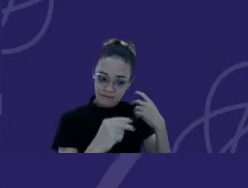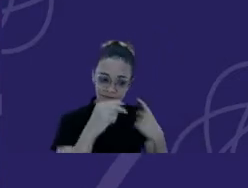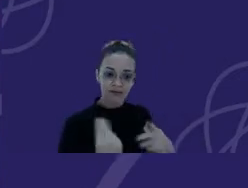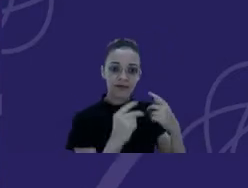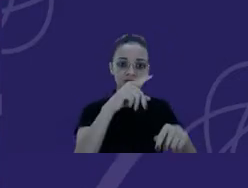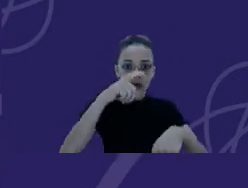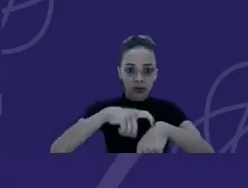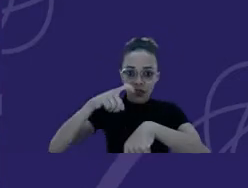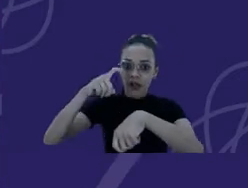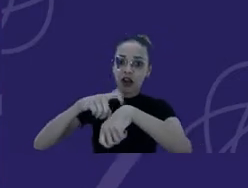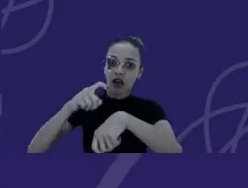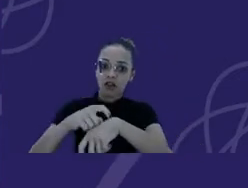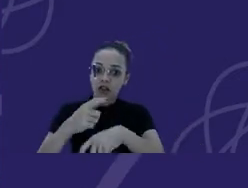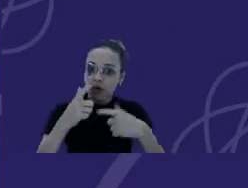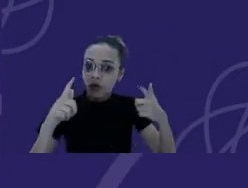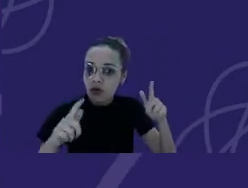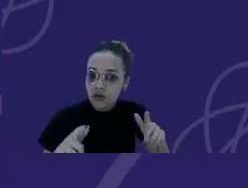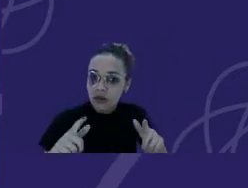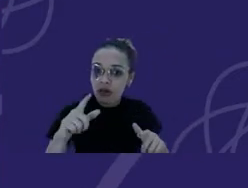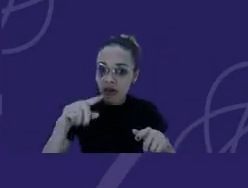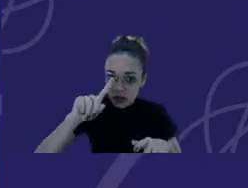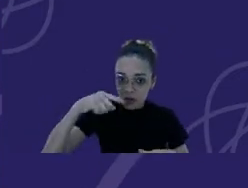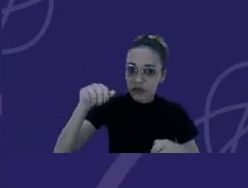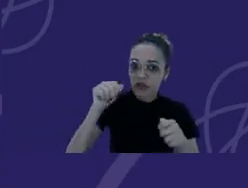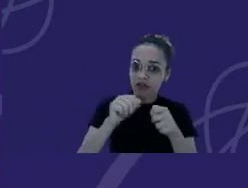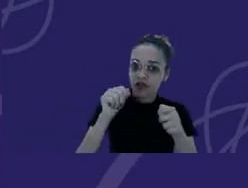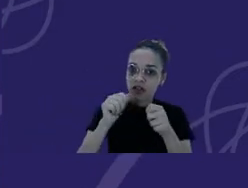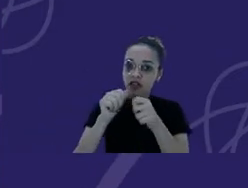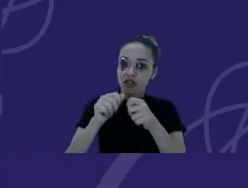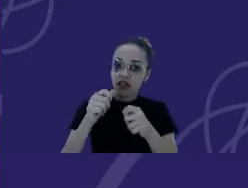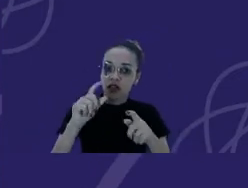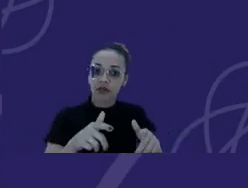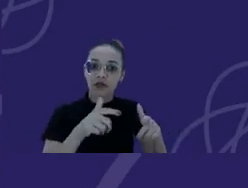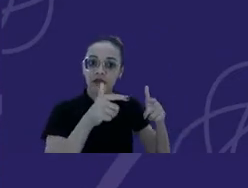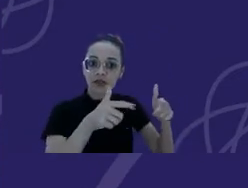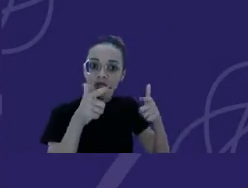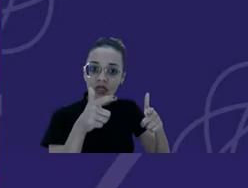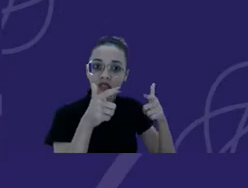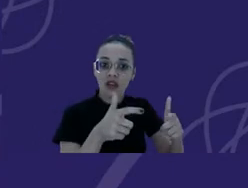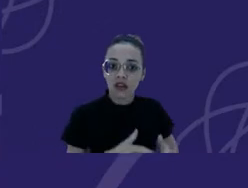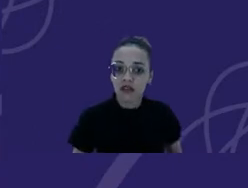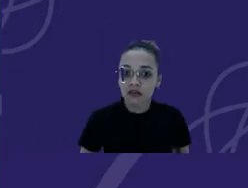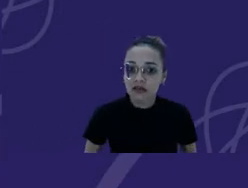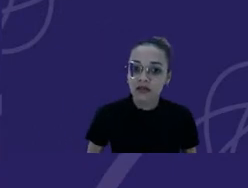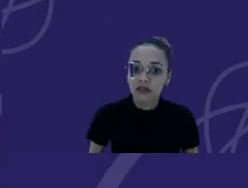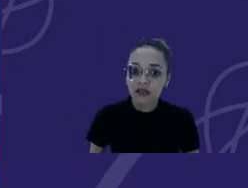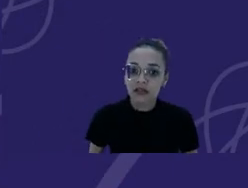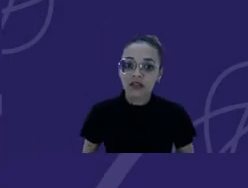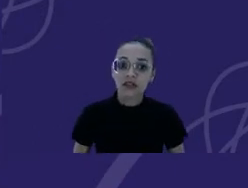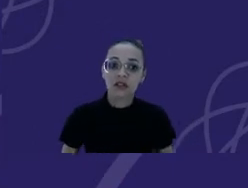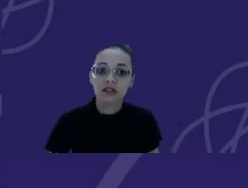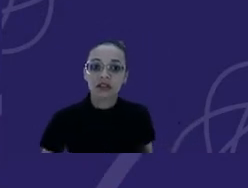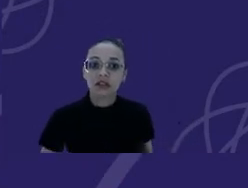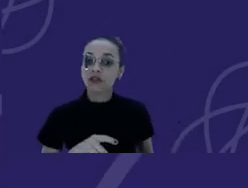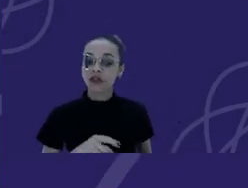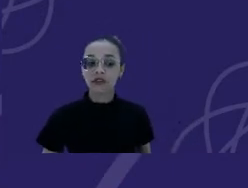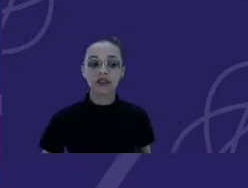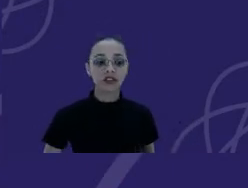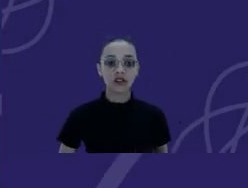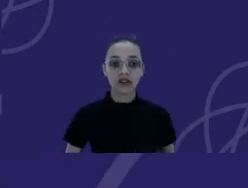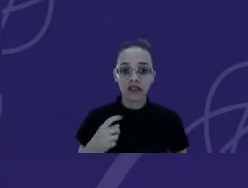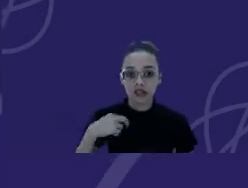dos outros, depois fazer teu feitiço. As arrolinhas, senhor, senhor,